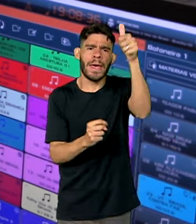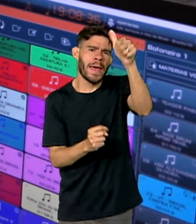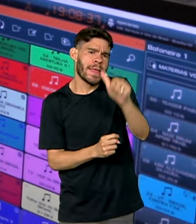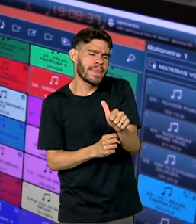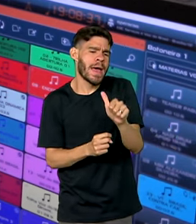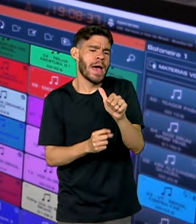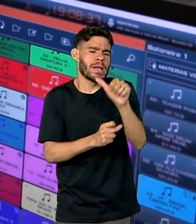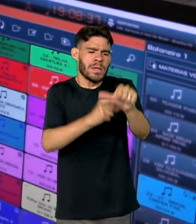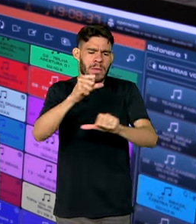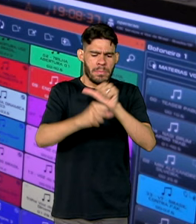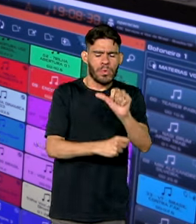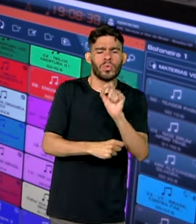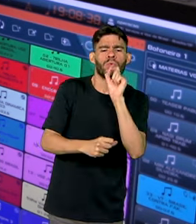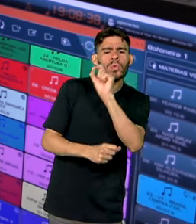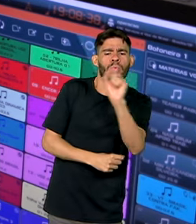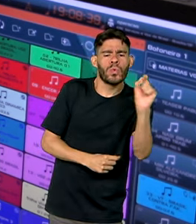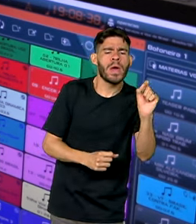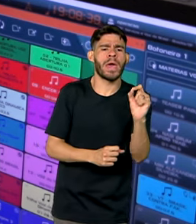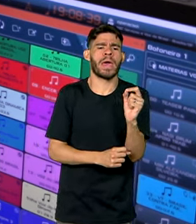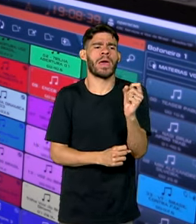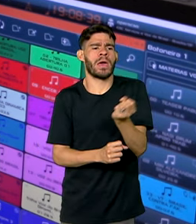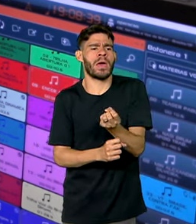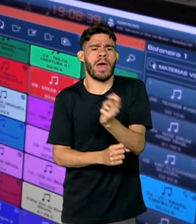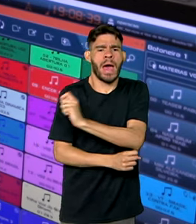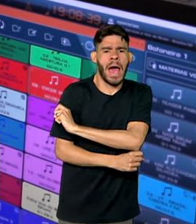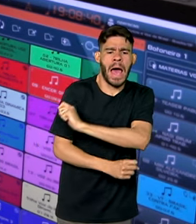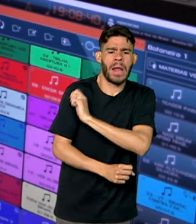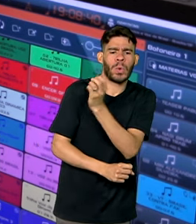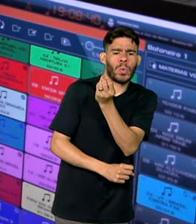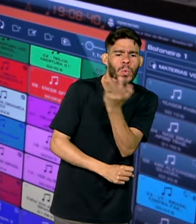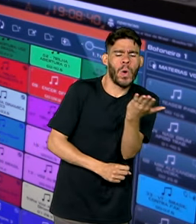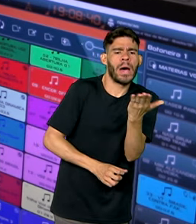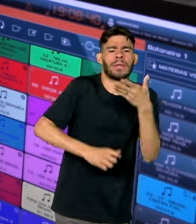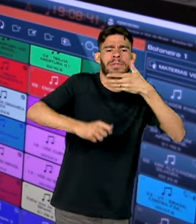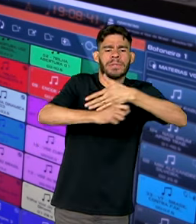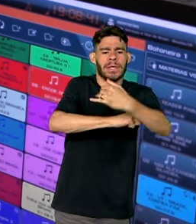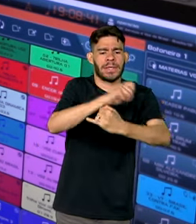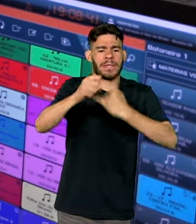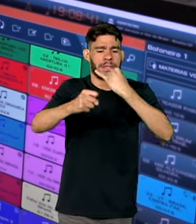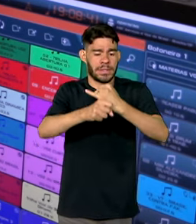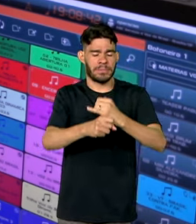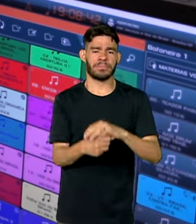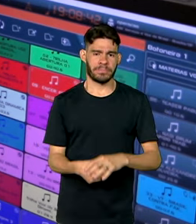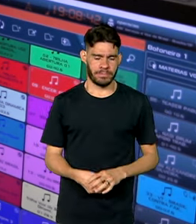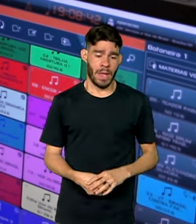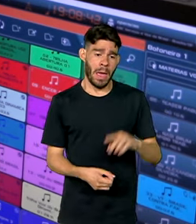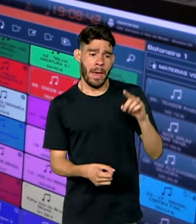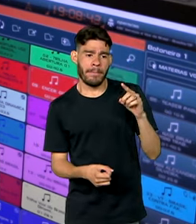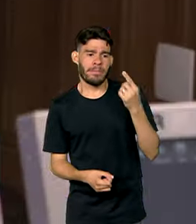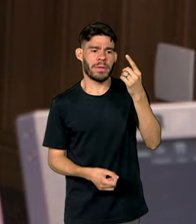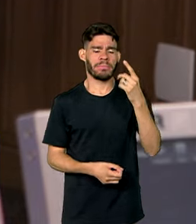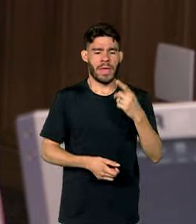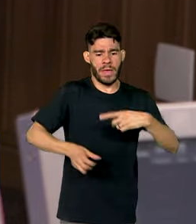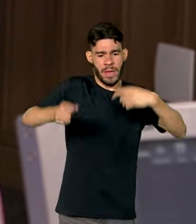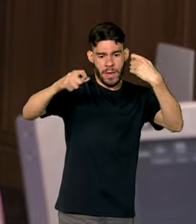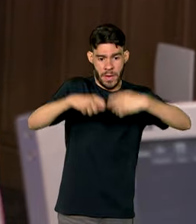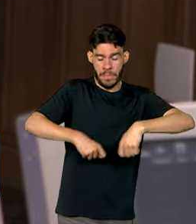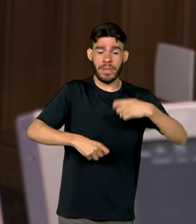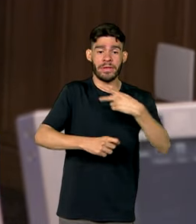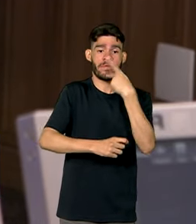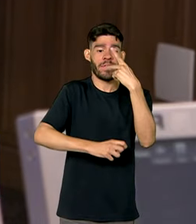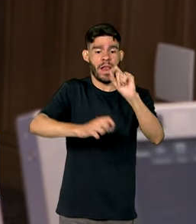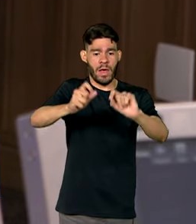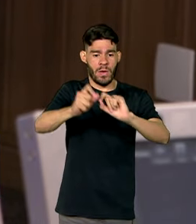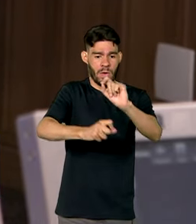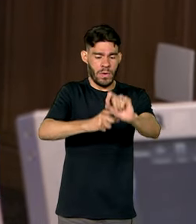que mudou quantos alunos passaram a ter acesso à internet ótimo acho que um primeiro destaque que vale a pena reconhecer